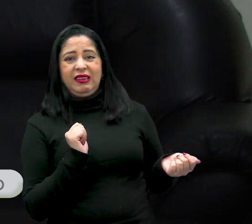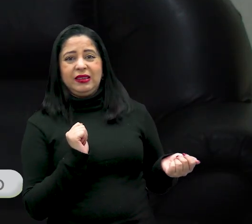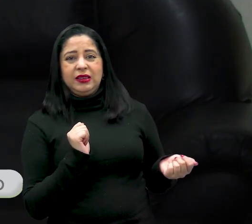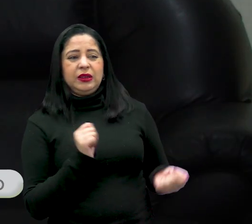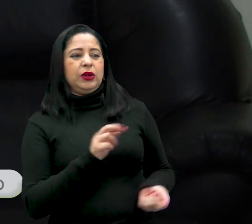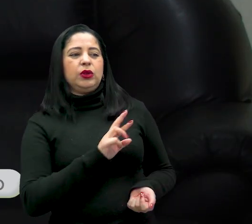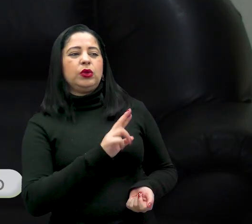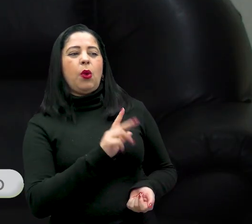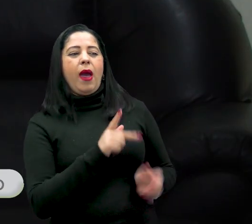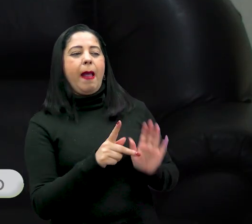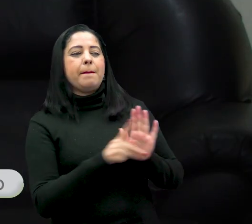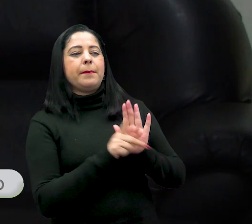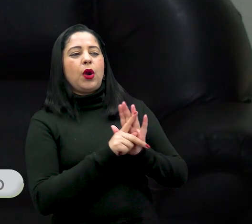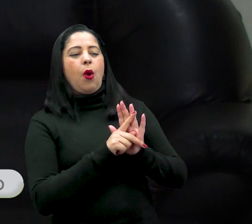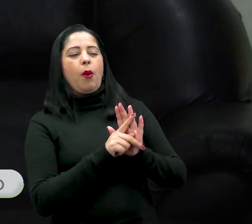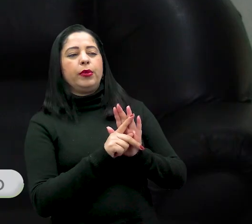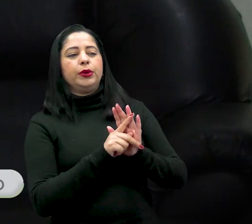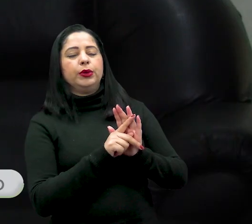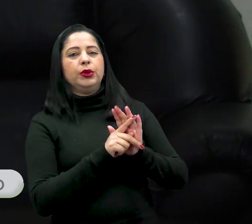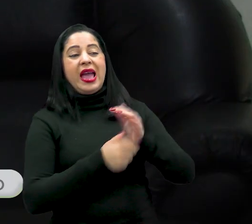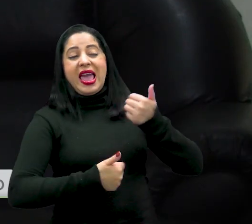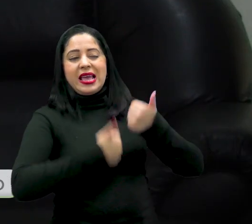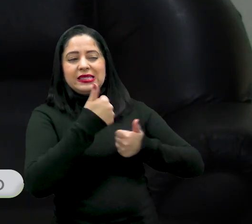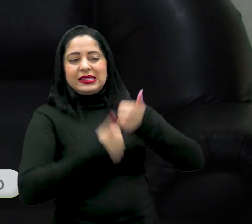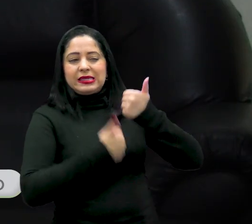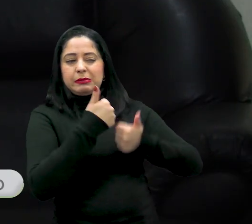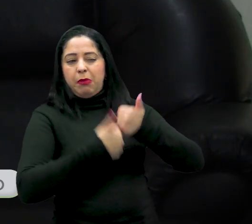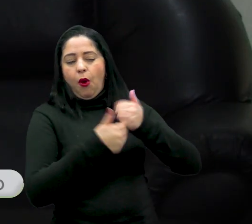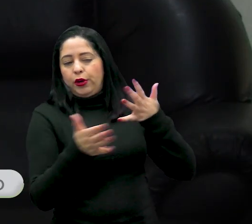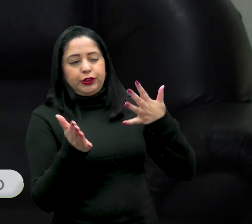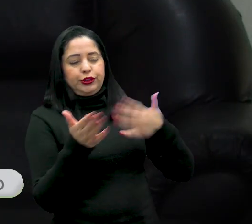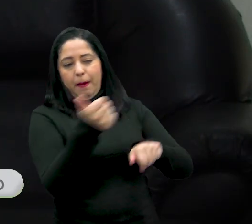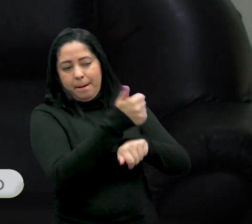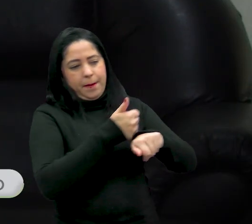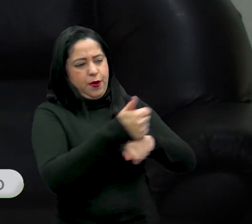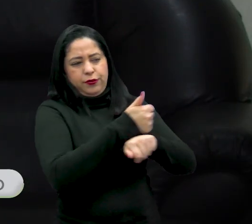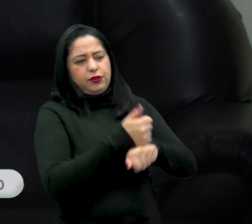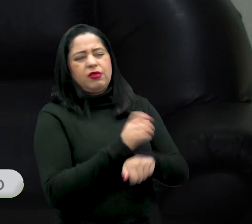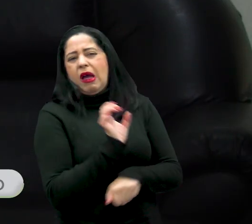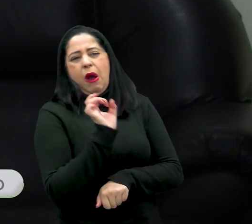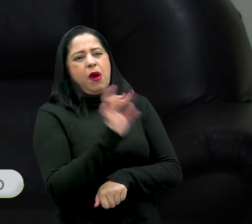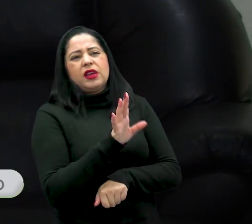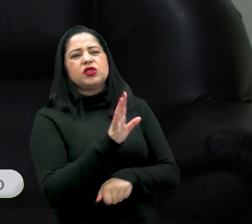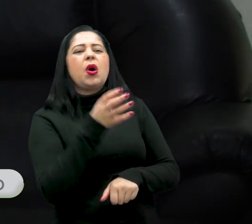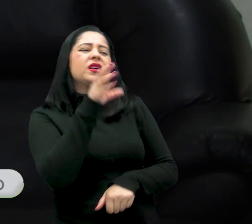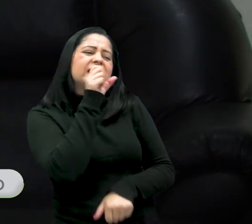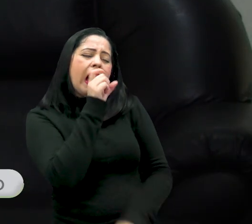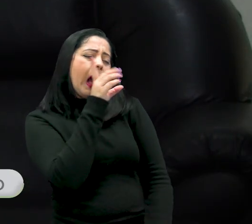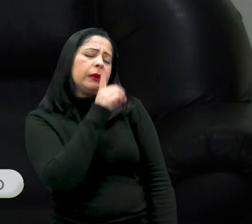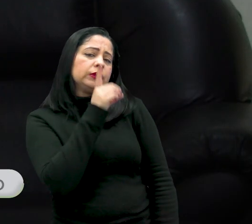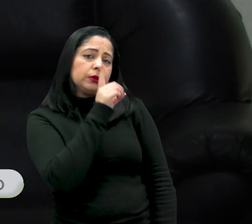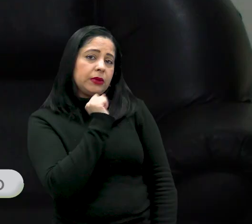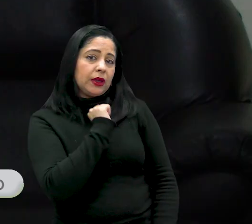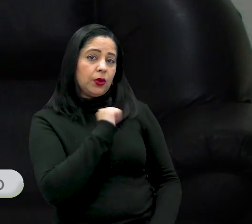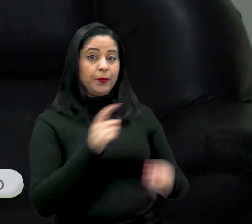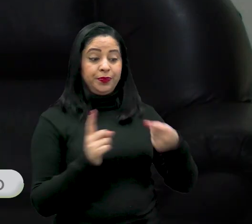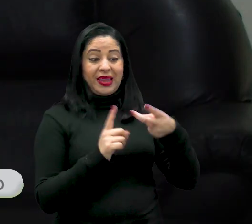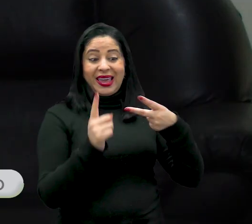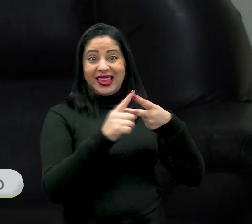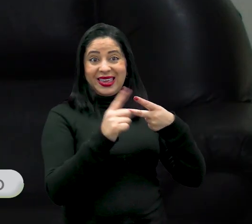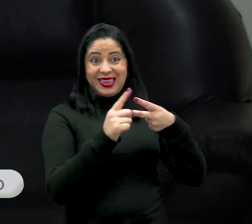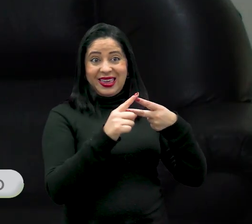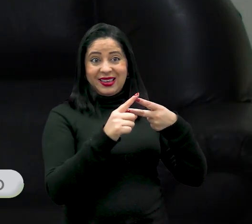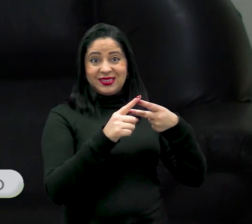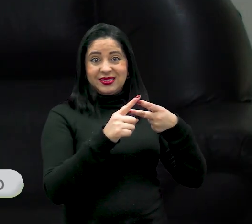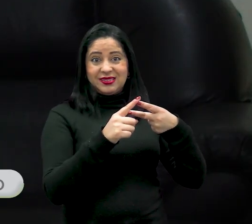vai ser aquele sprint, não vai ter mais aquele esporte na sua vida. Você não é dessa maneira, você só pratica o esporte mais final de semana. E o outro